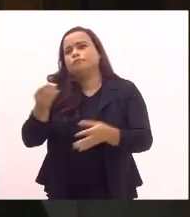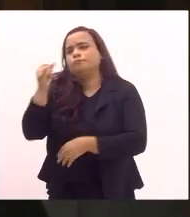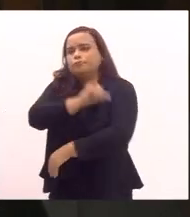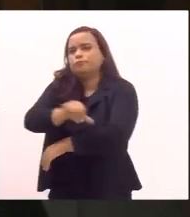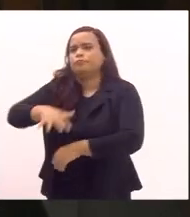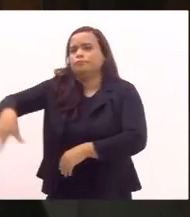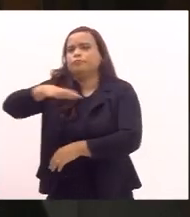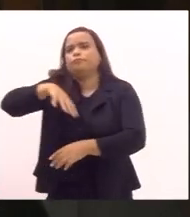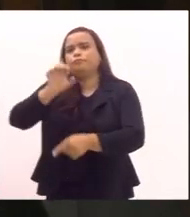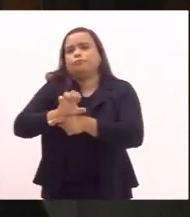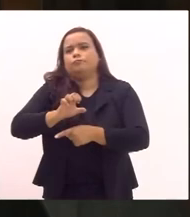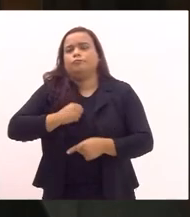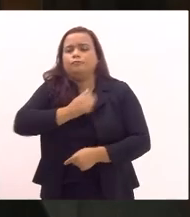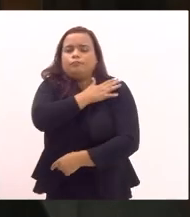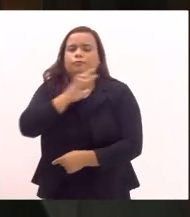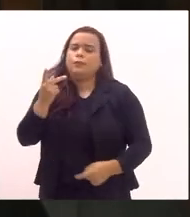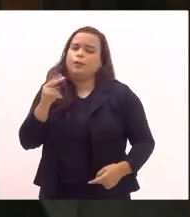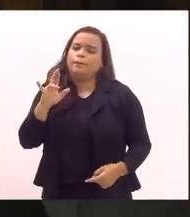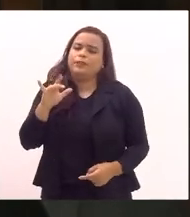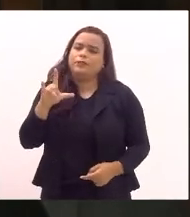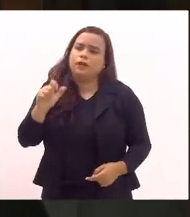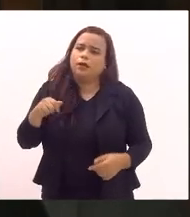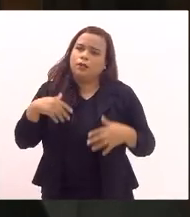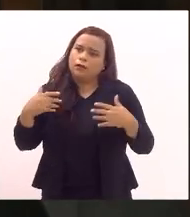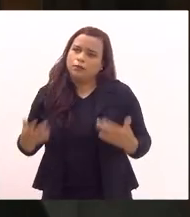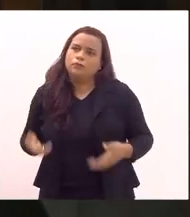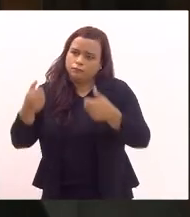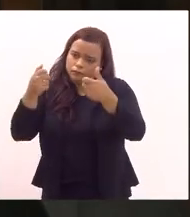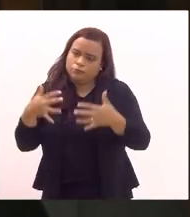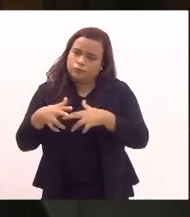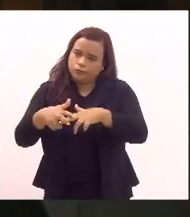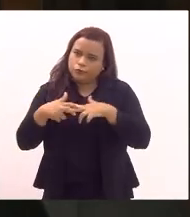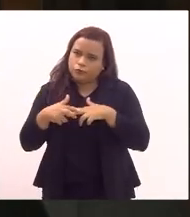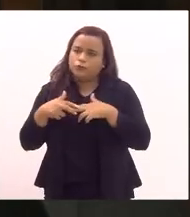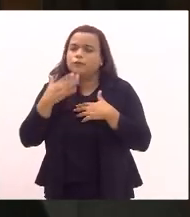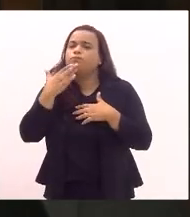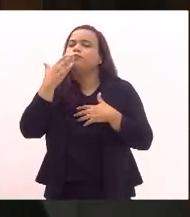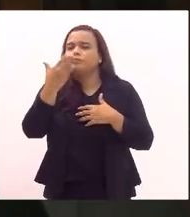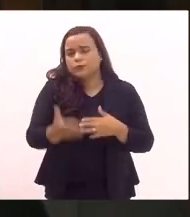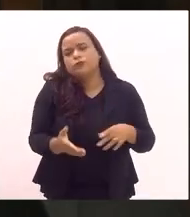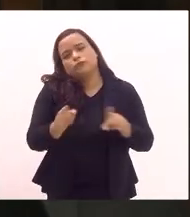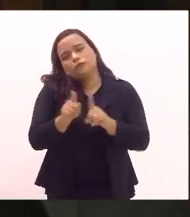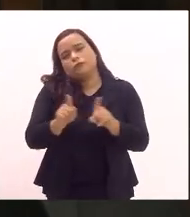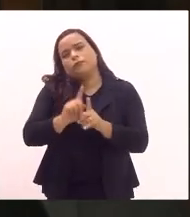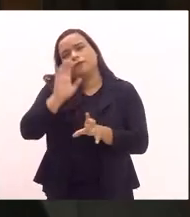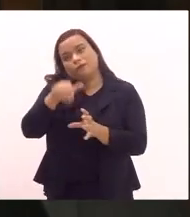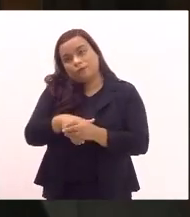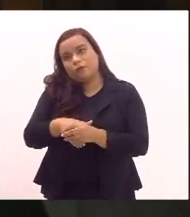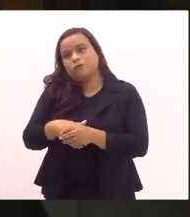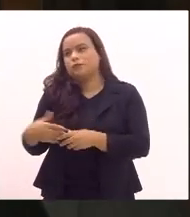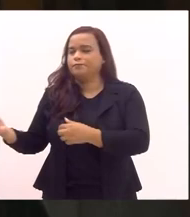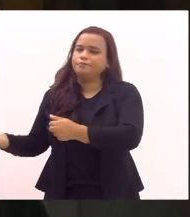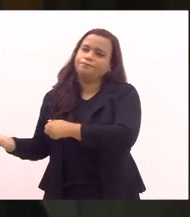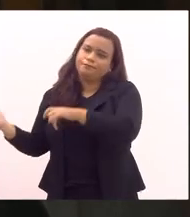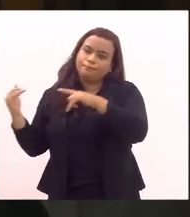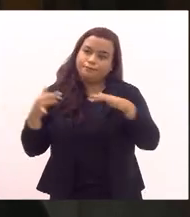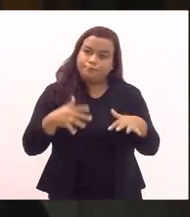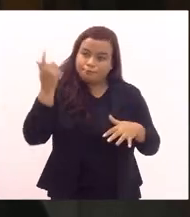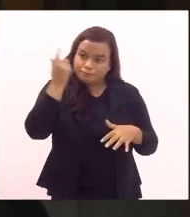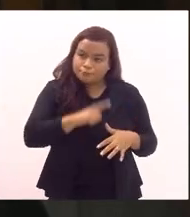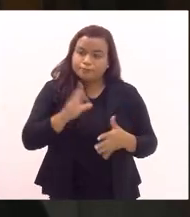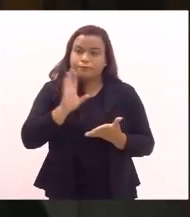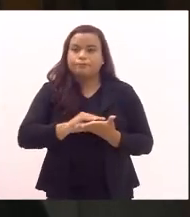a Coronel Priscila Azevedo tão aqui meu justificativa e pedi assim que votar assim que voltar para